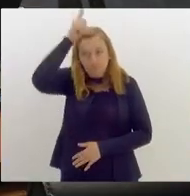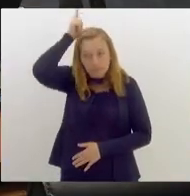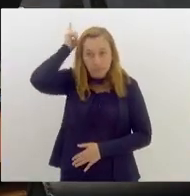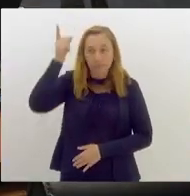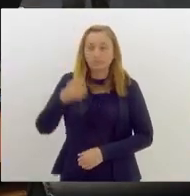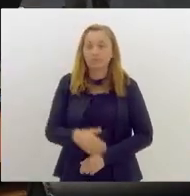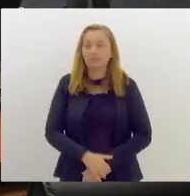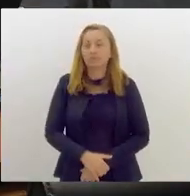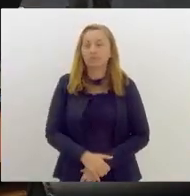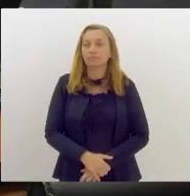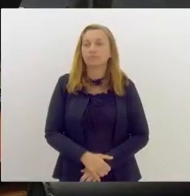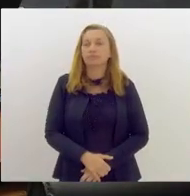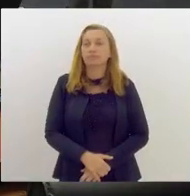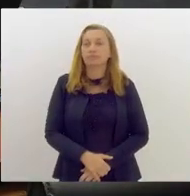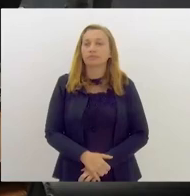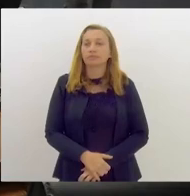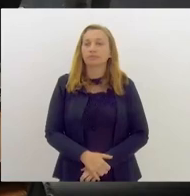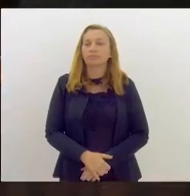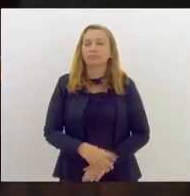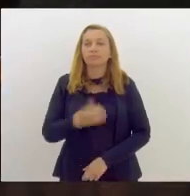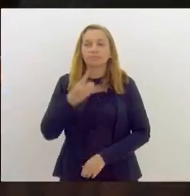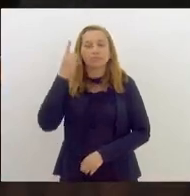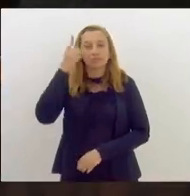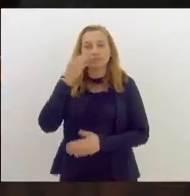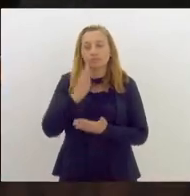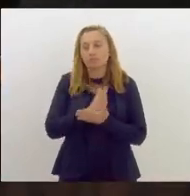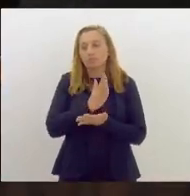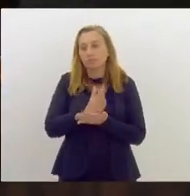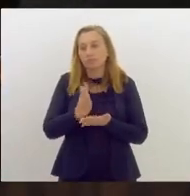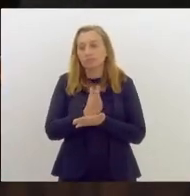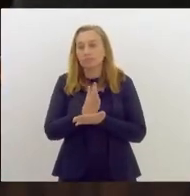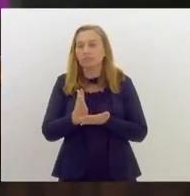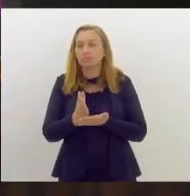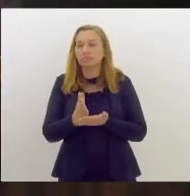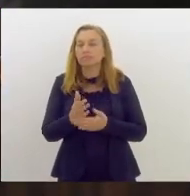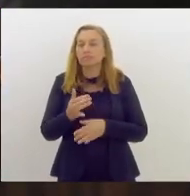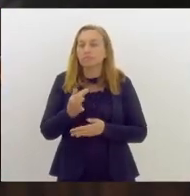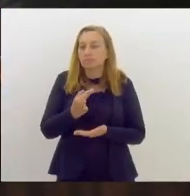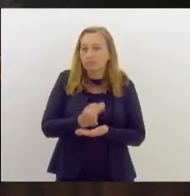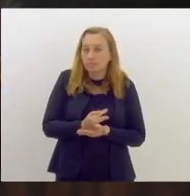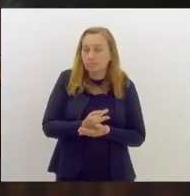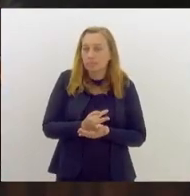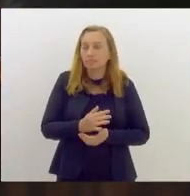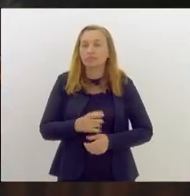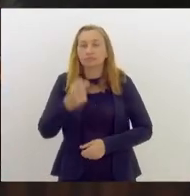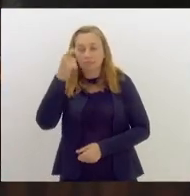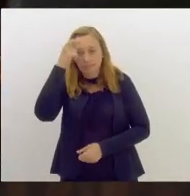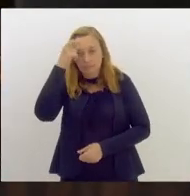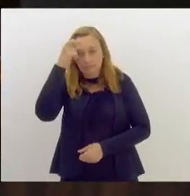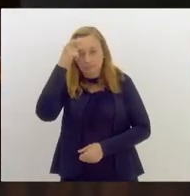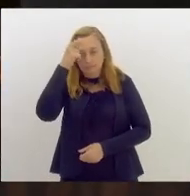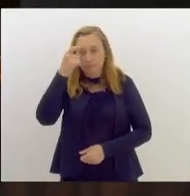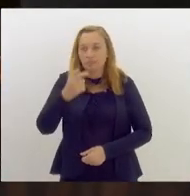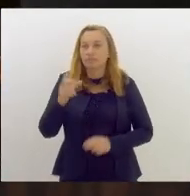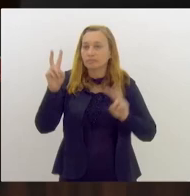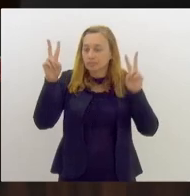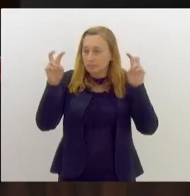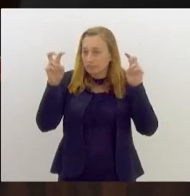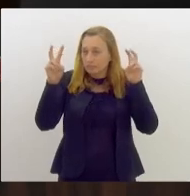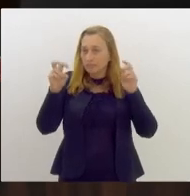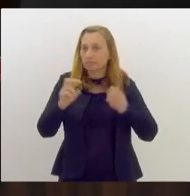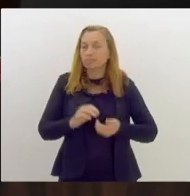aqui aos deputados que talvez alguns não estivessem lá no nós já Vimos que não tem consenso uma matéria